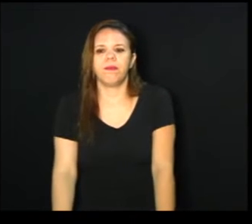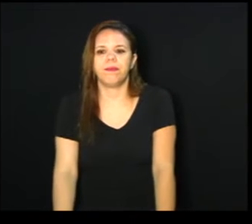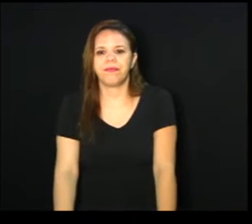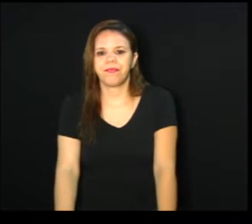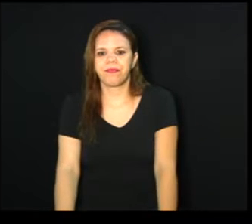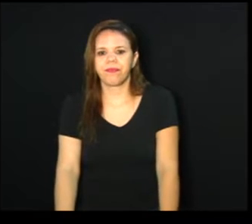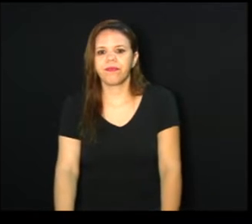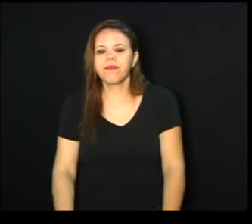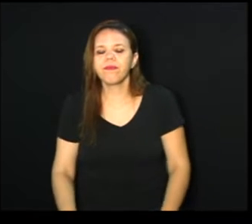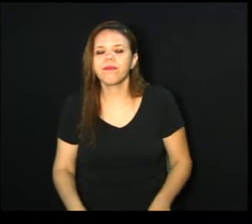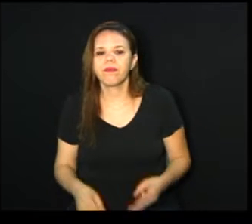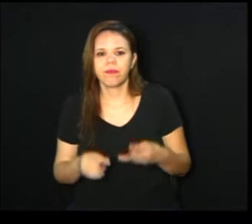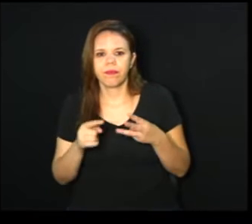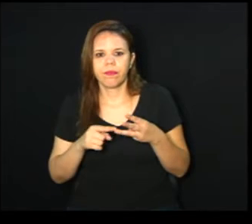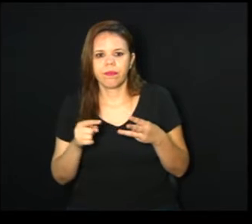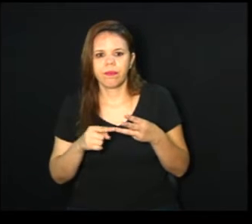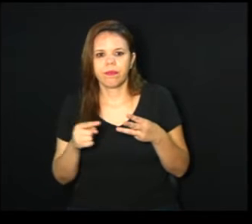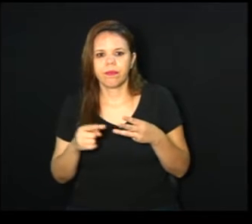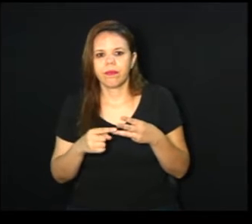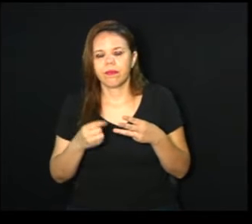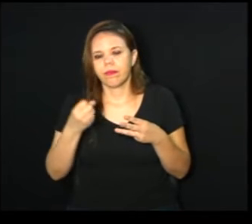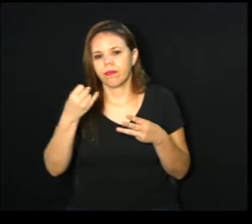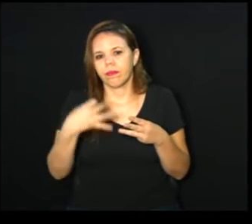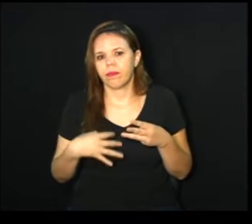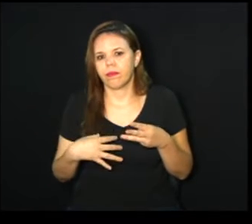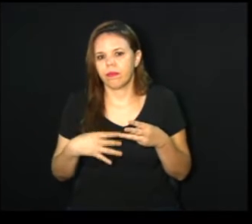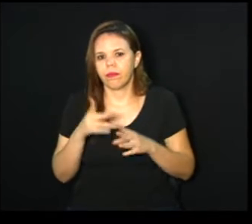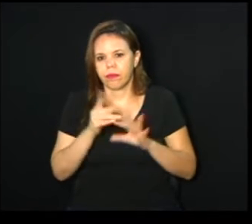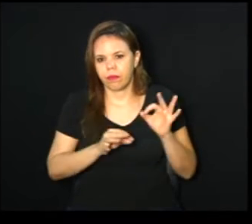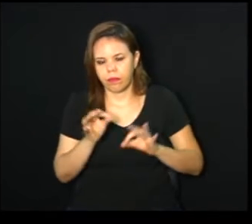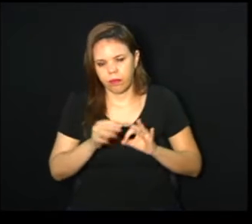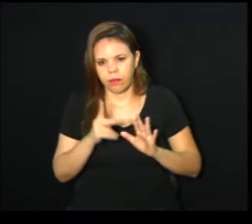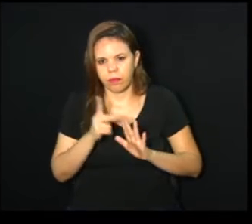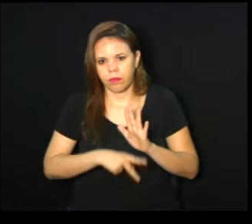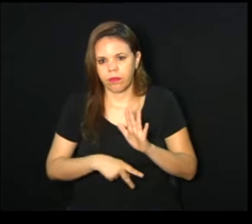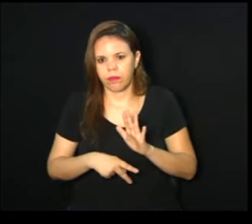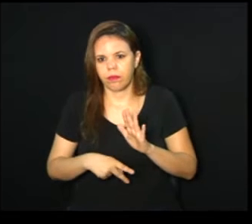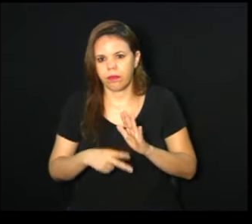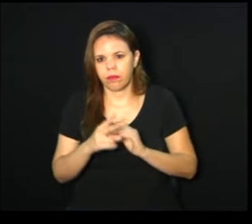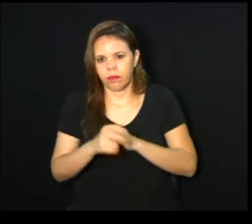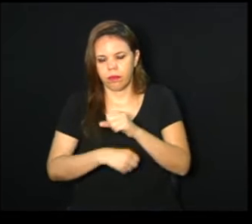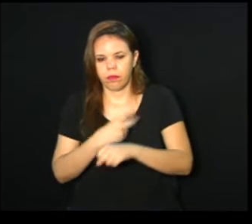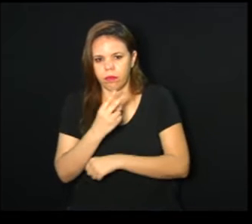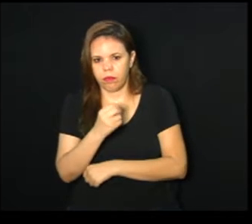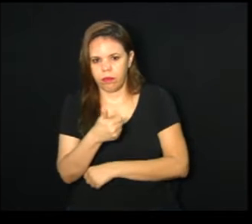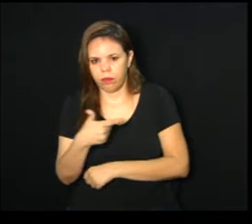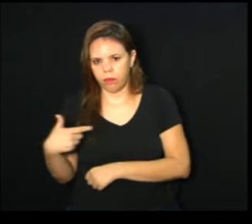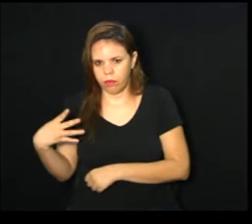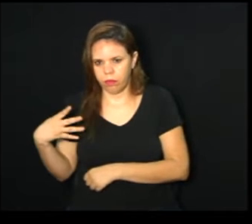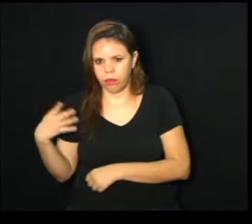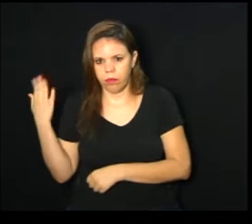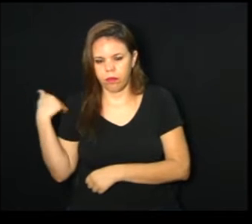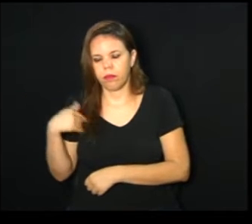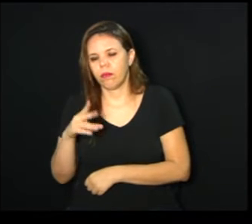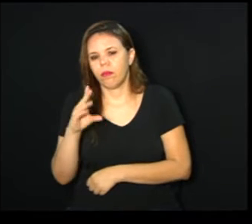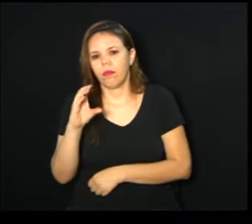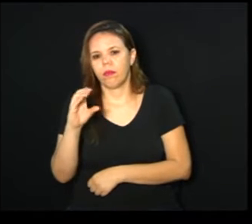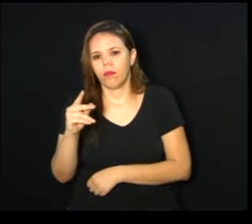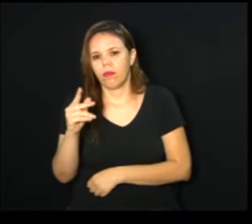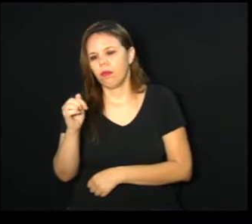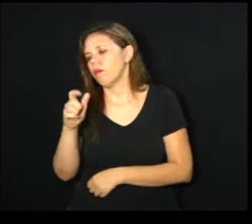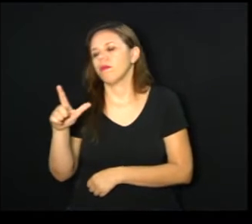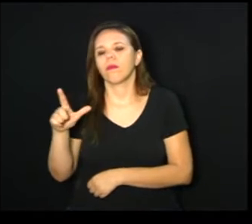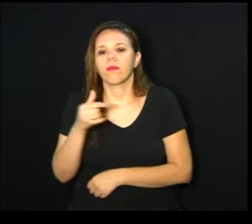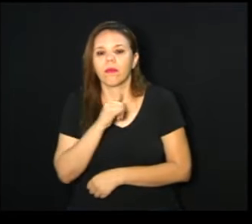A terceira vertente, que foi um projeto iniciado em 2014 dos telhados solares, a CPFL se deparou com a seguinte realidade: temos uma